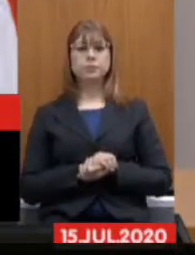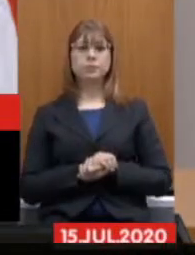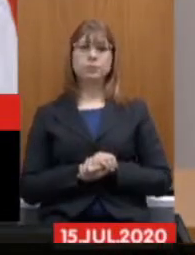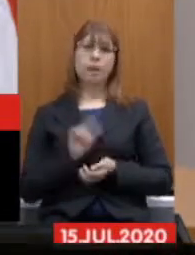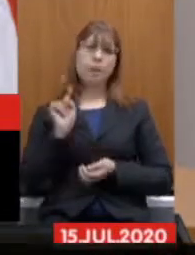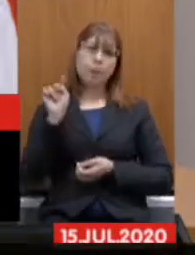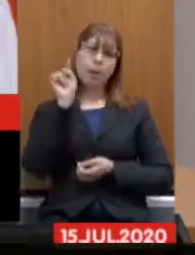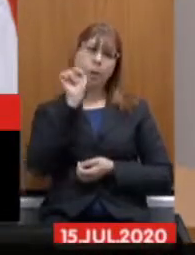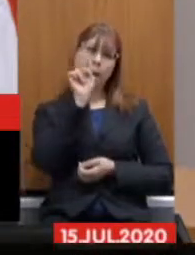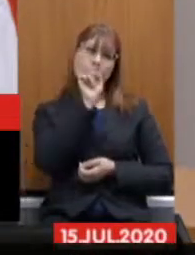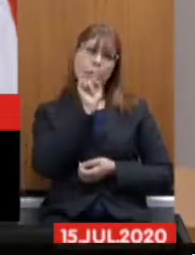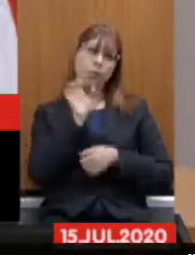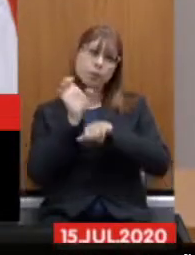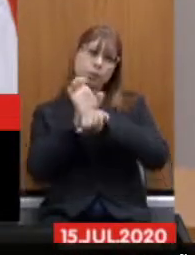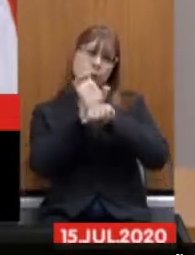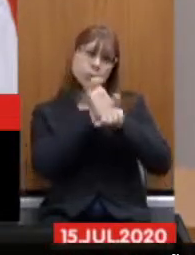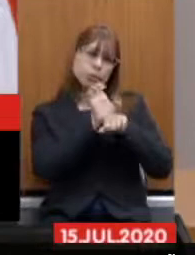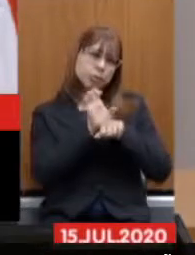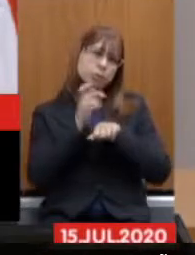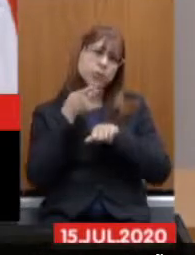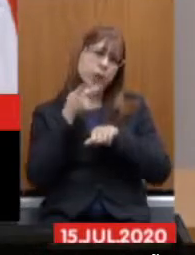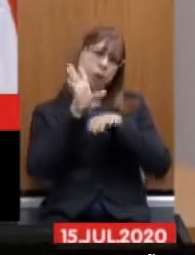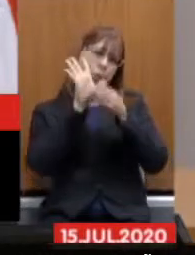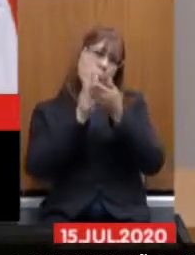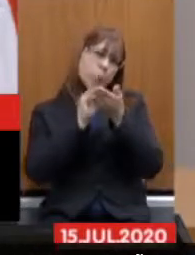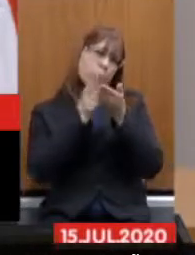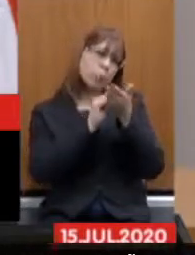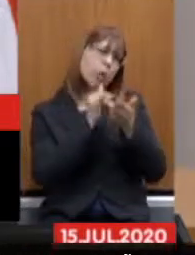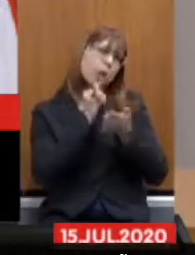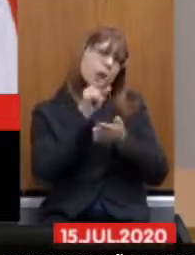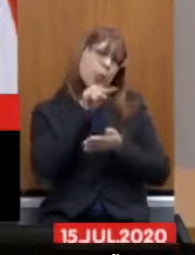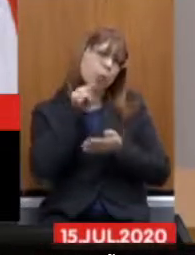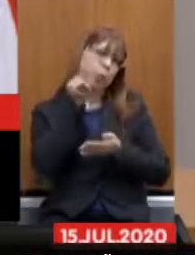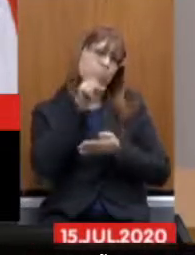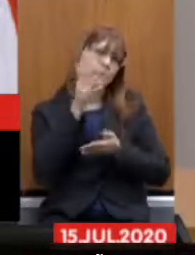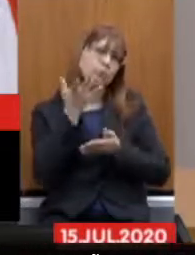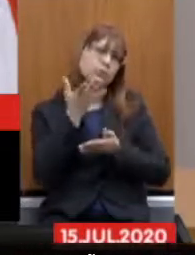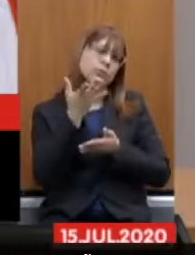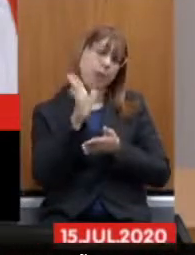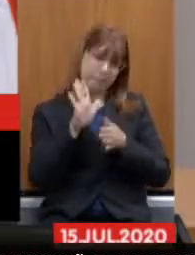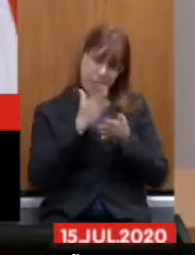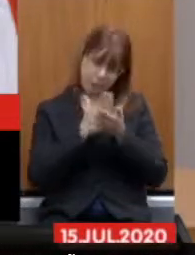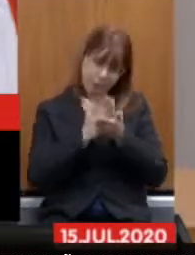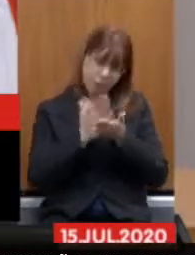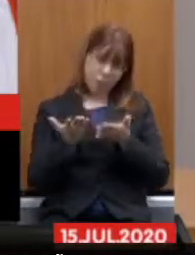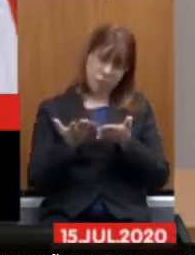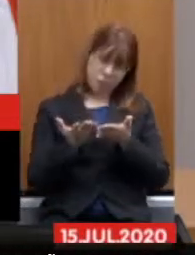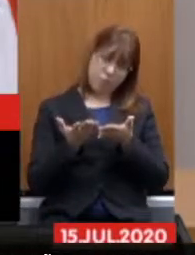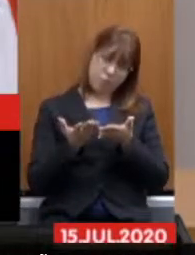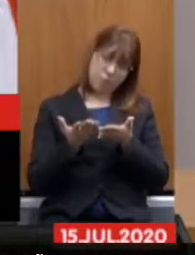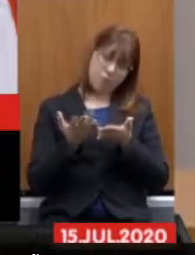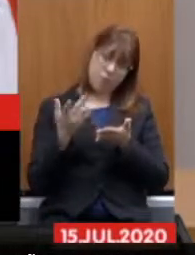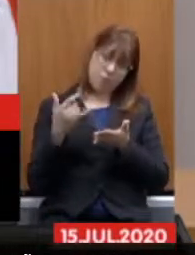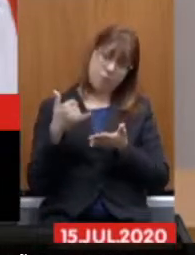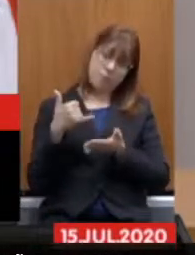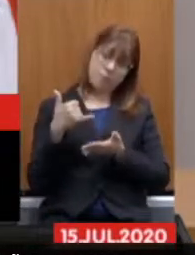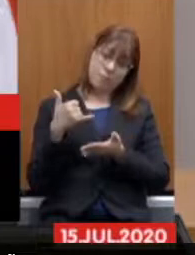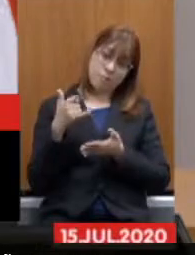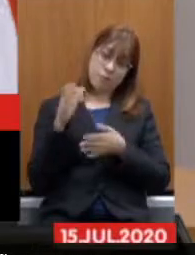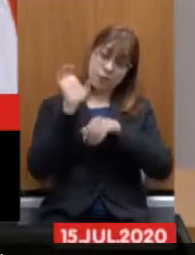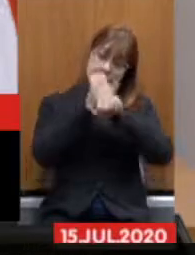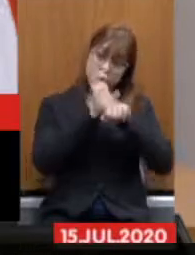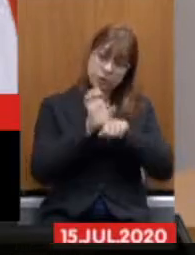estados foram usados como exemplo né mas se tiver um status que não alteraram a idade mínima inclusive